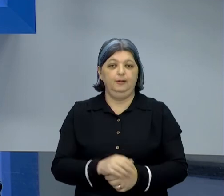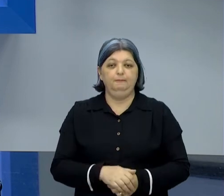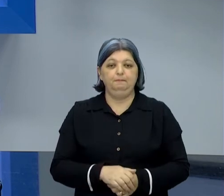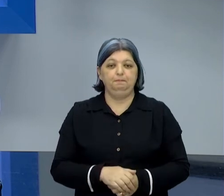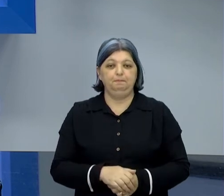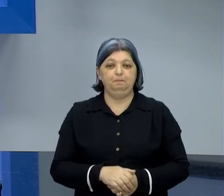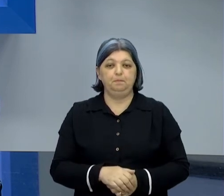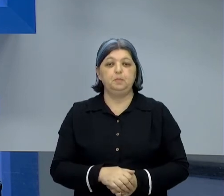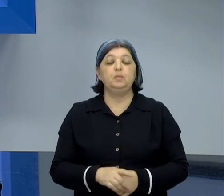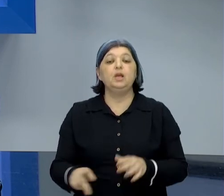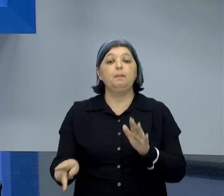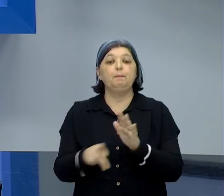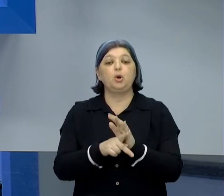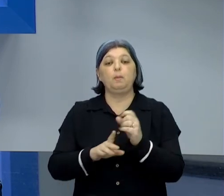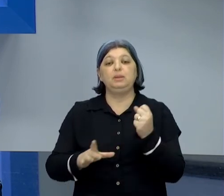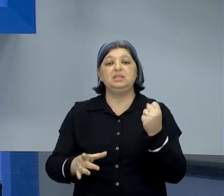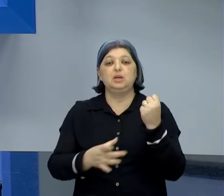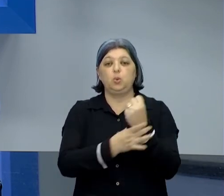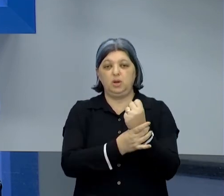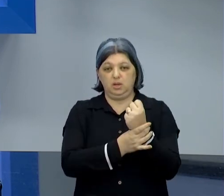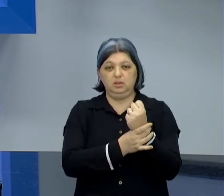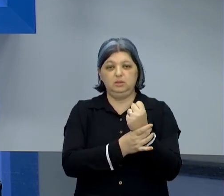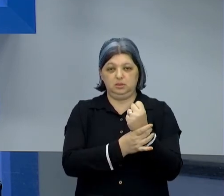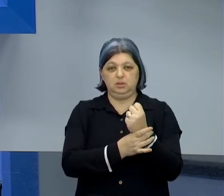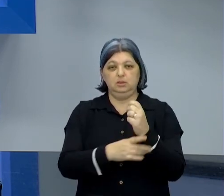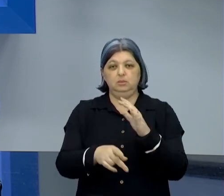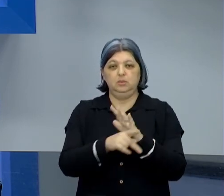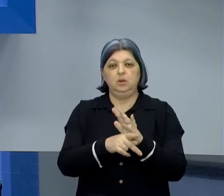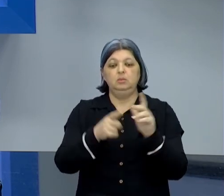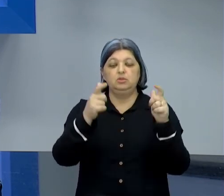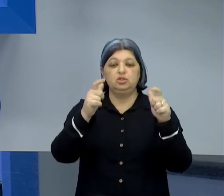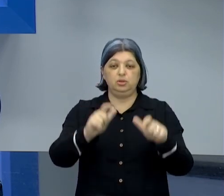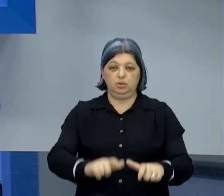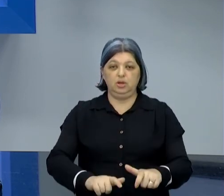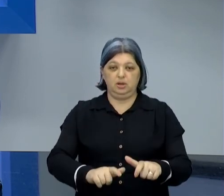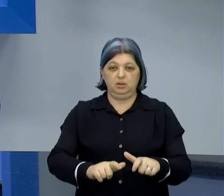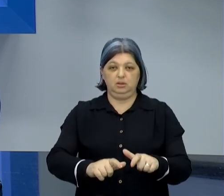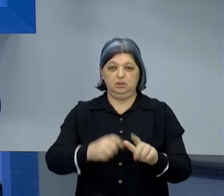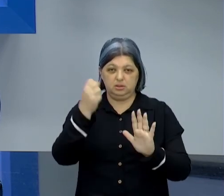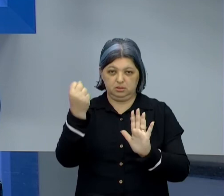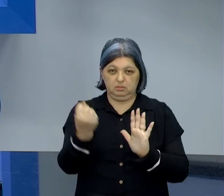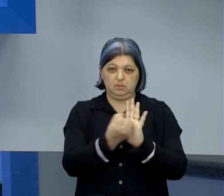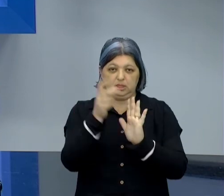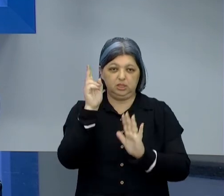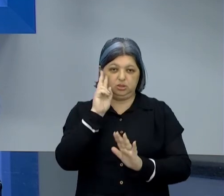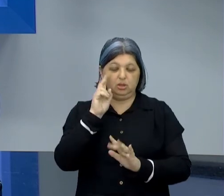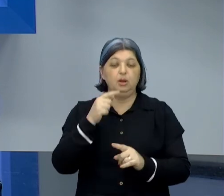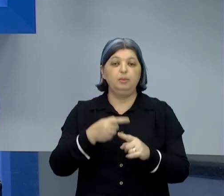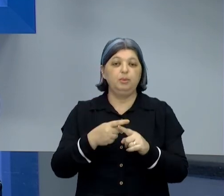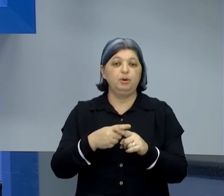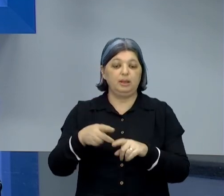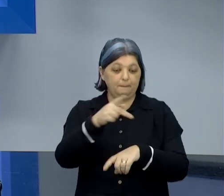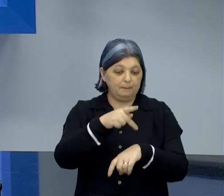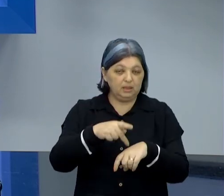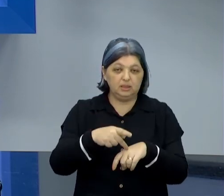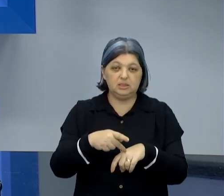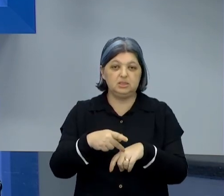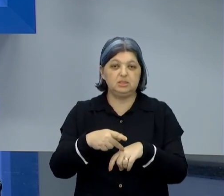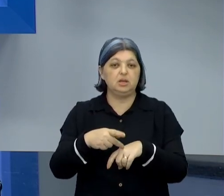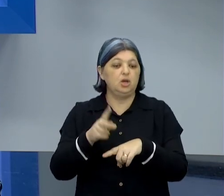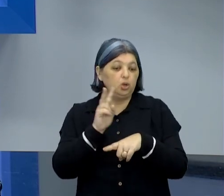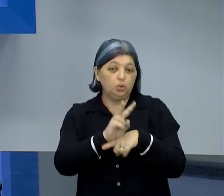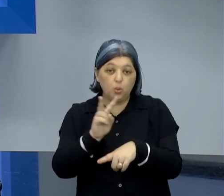da segurança, né, desses patrimônios materiais. Por quê? Quando um país ele não preserva a sua